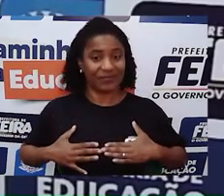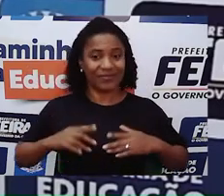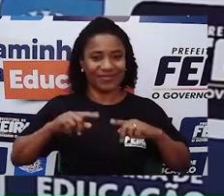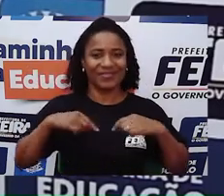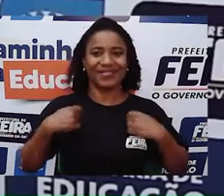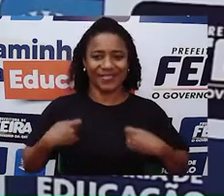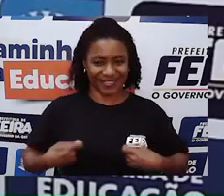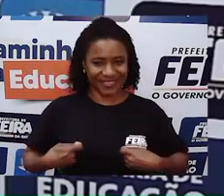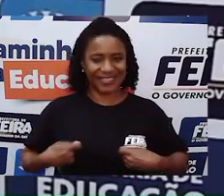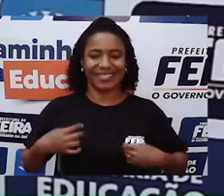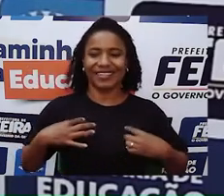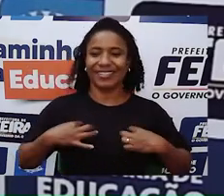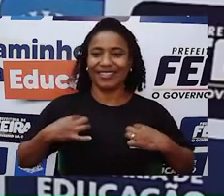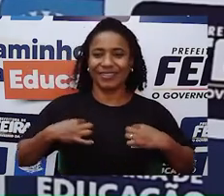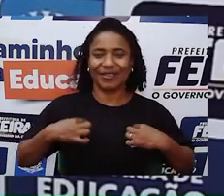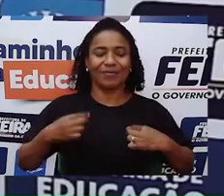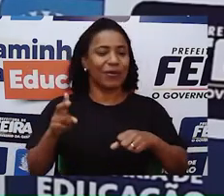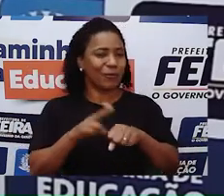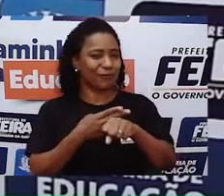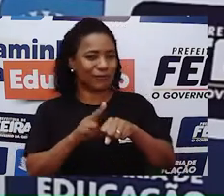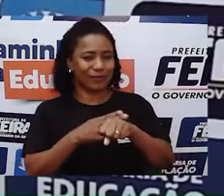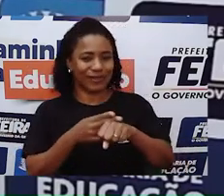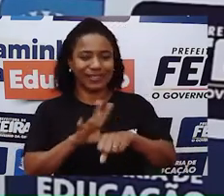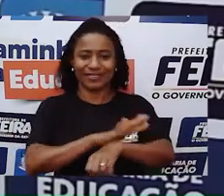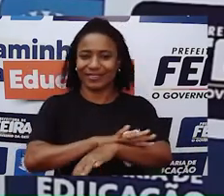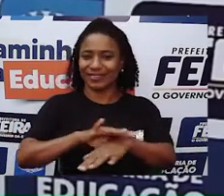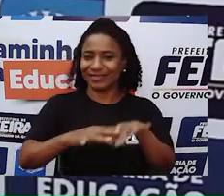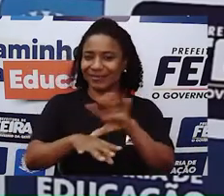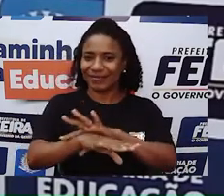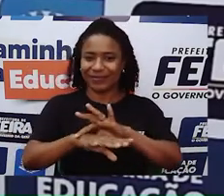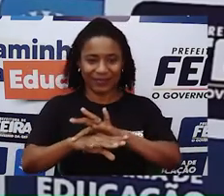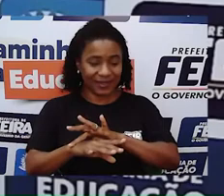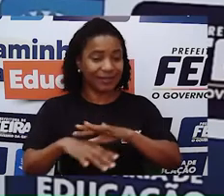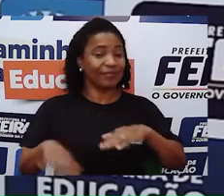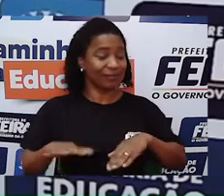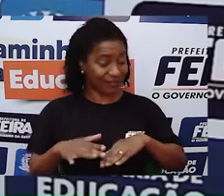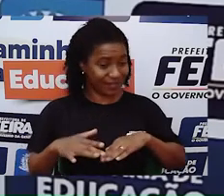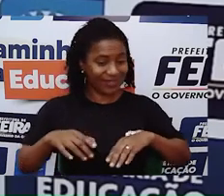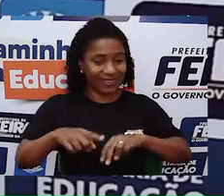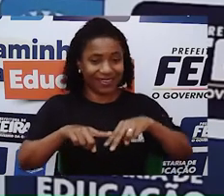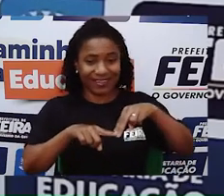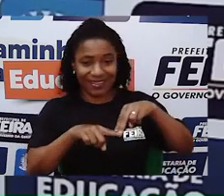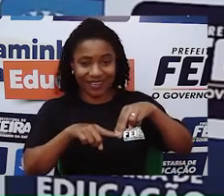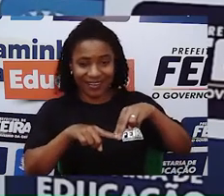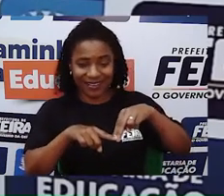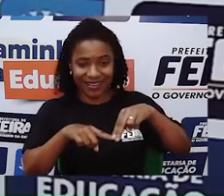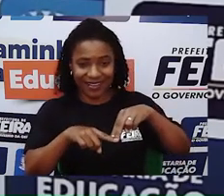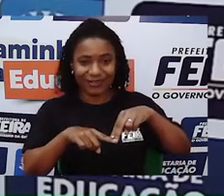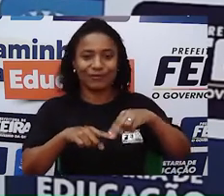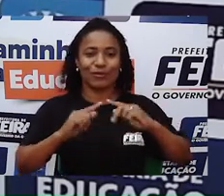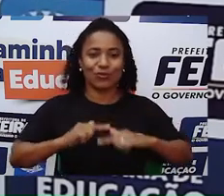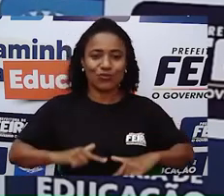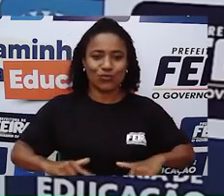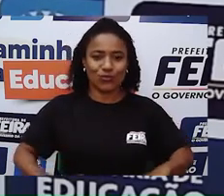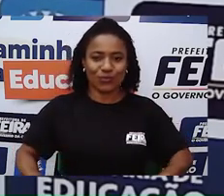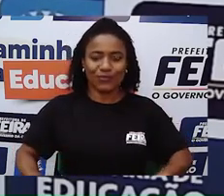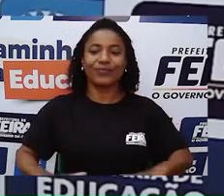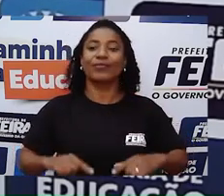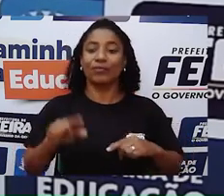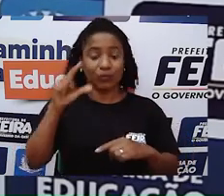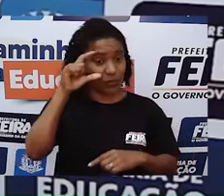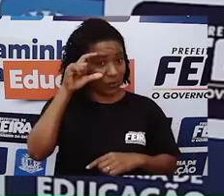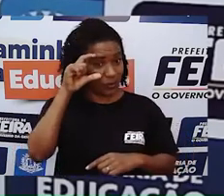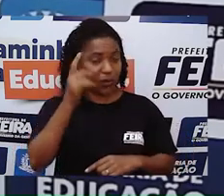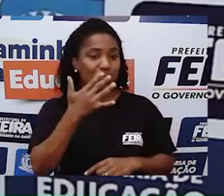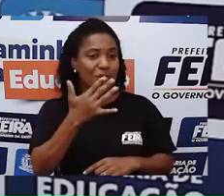mangas compridas, cor chocolate e calças nude. Uso óculos de haste vermelha